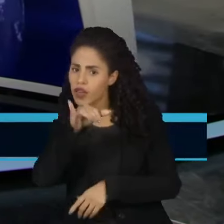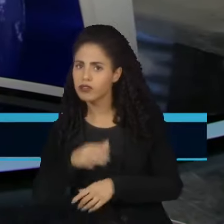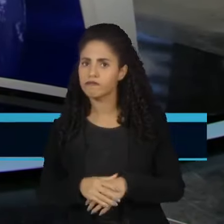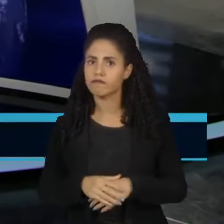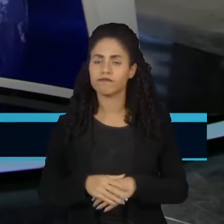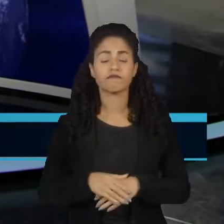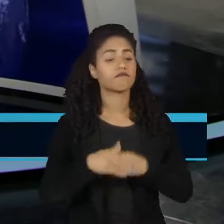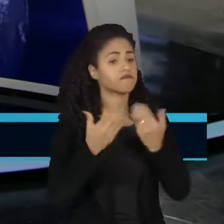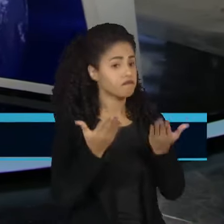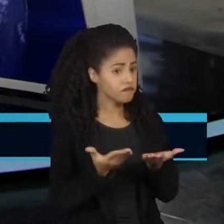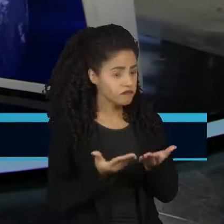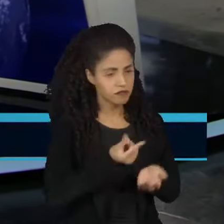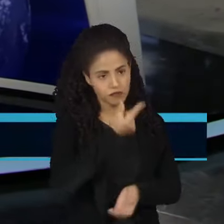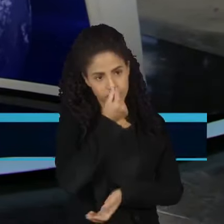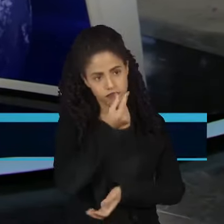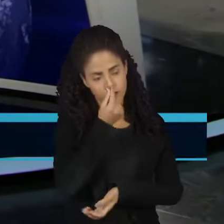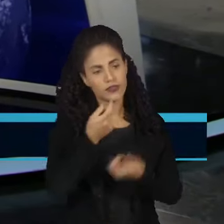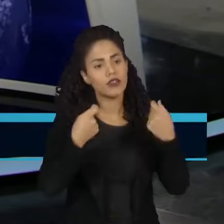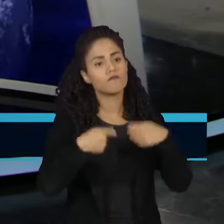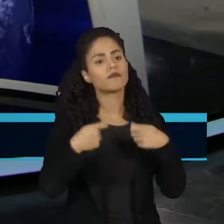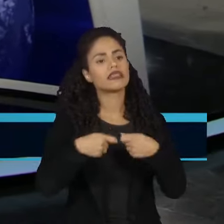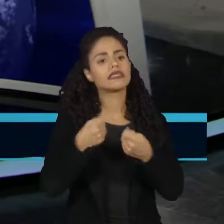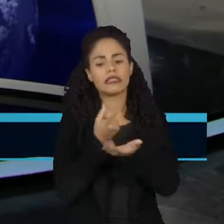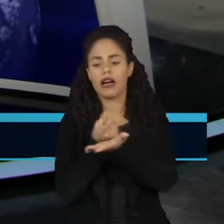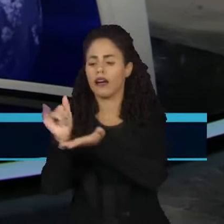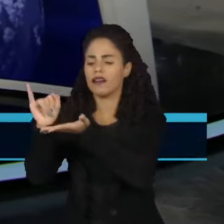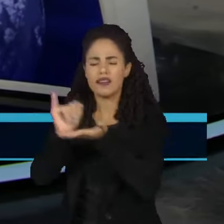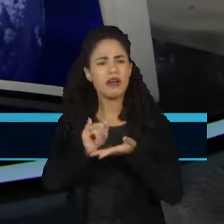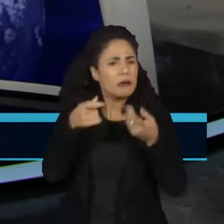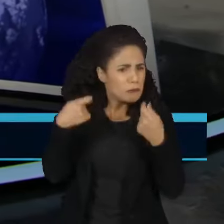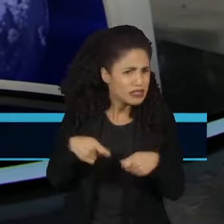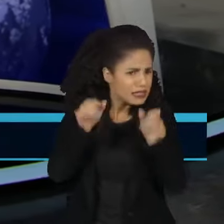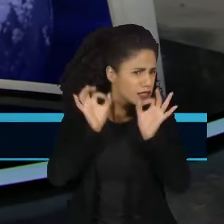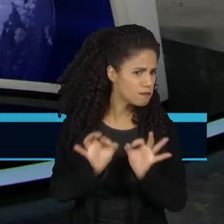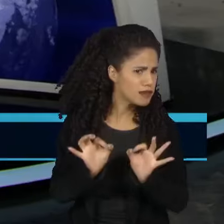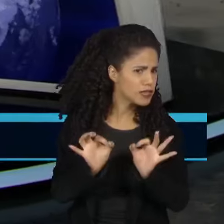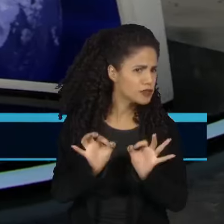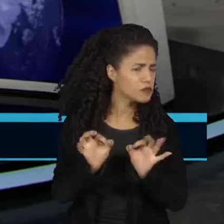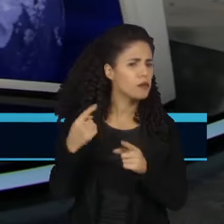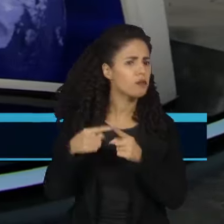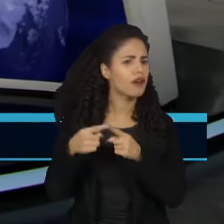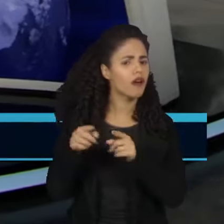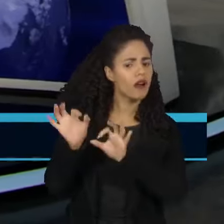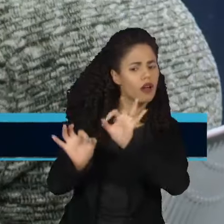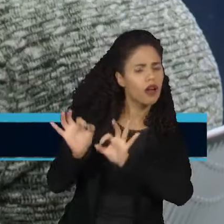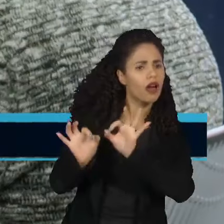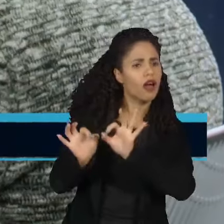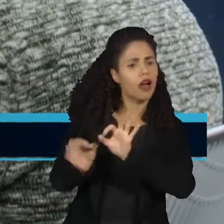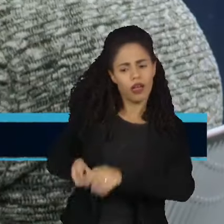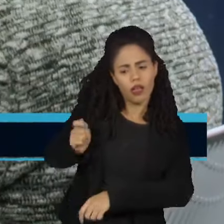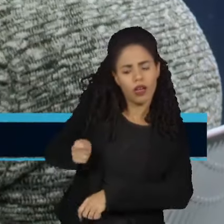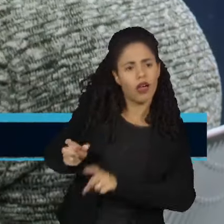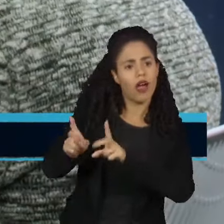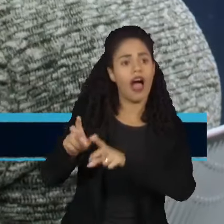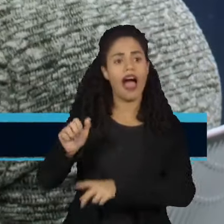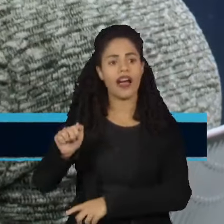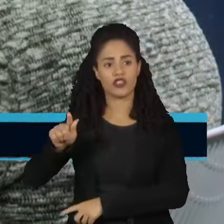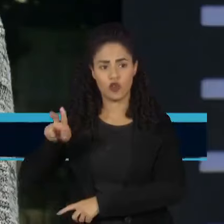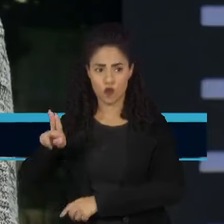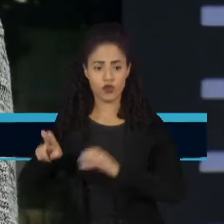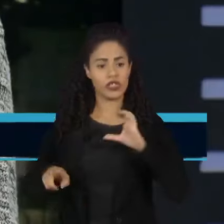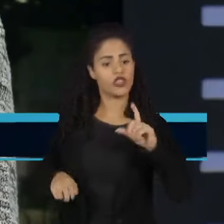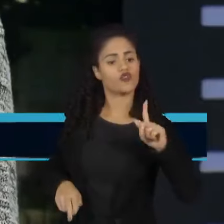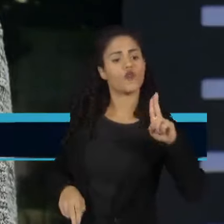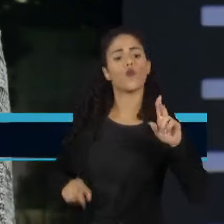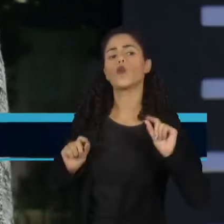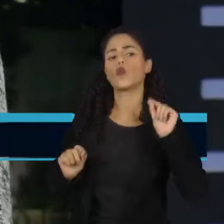Capaz, é preciso mesmo importar? O que, que o governo está planejando no novo leilão do arroz com a AGU e CGU? Então, Karen,